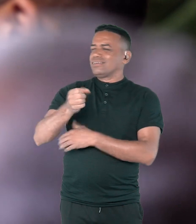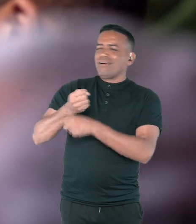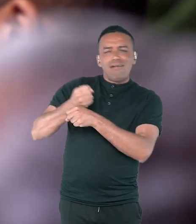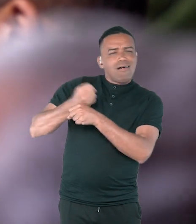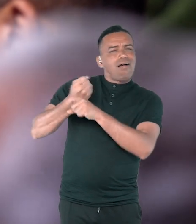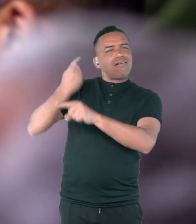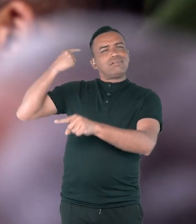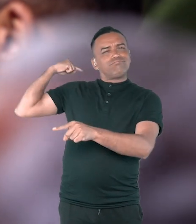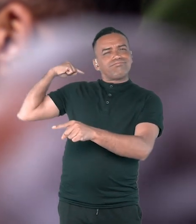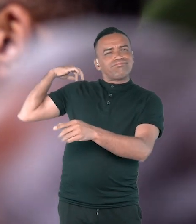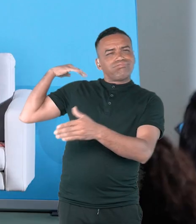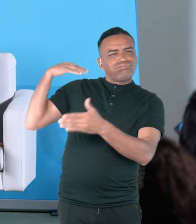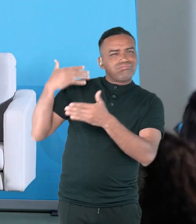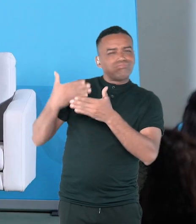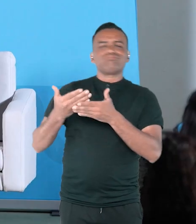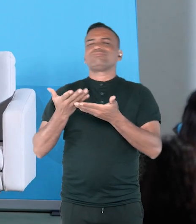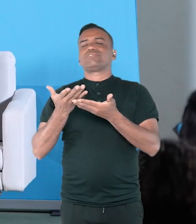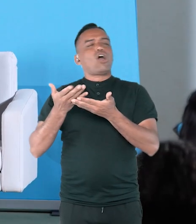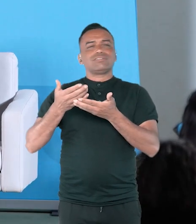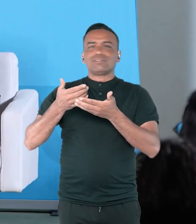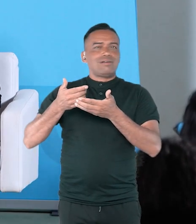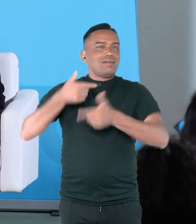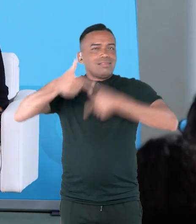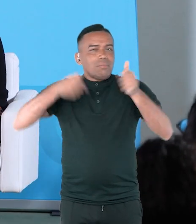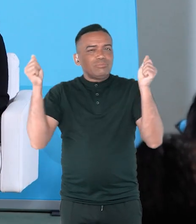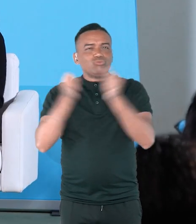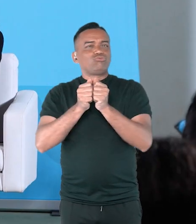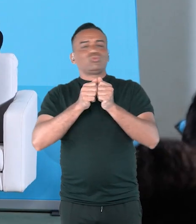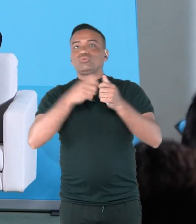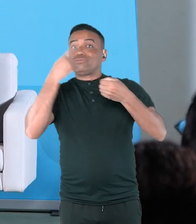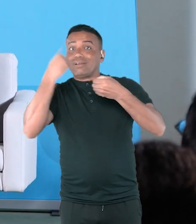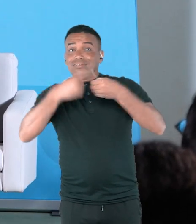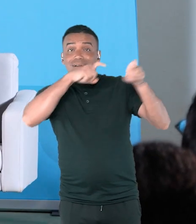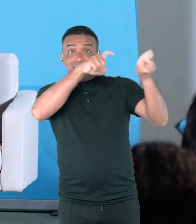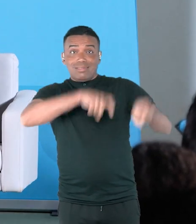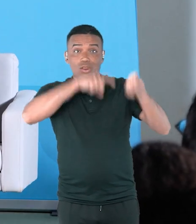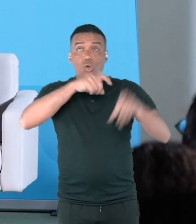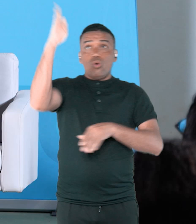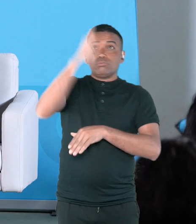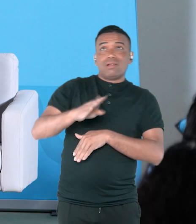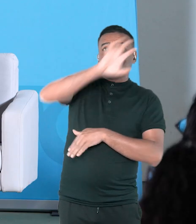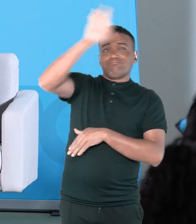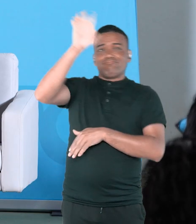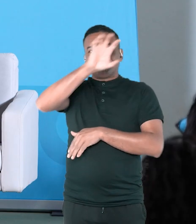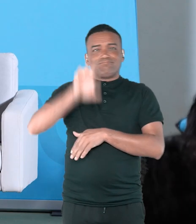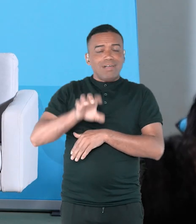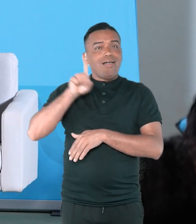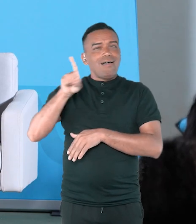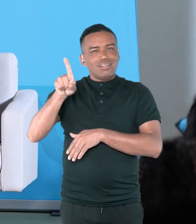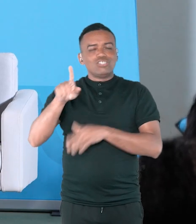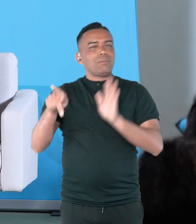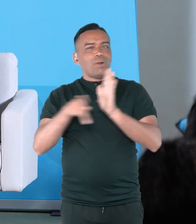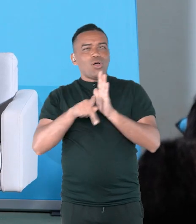Denise Fraga. O público acompanha atentamente. Afonso é um homem branco de cabelos e barba grisalhos.